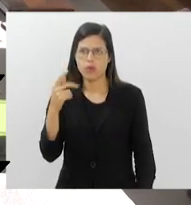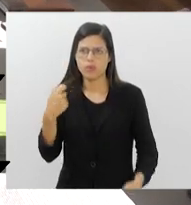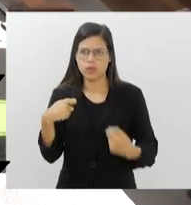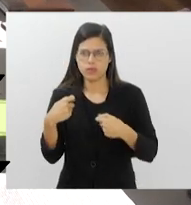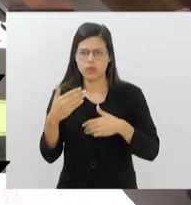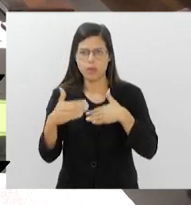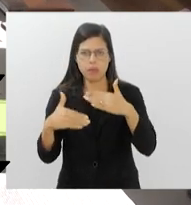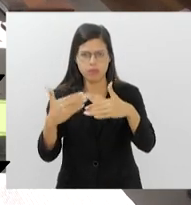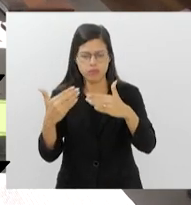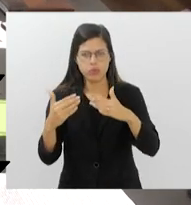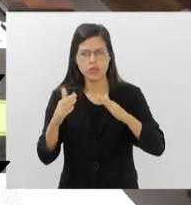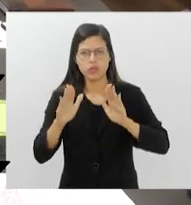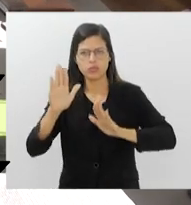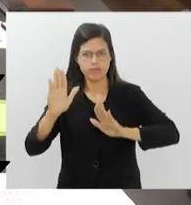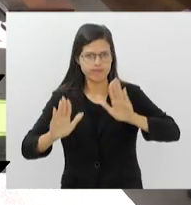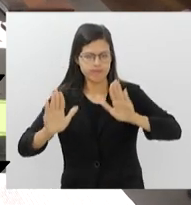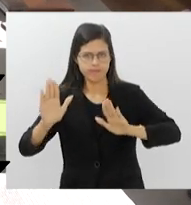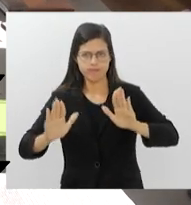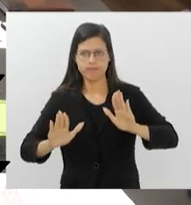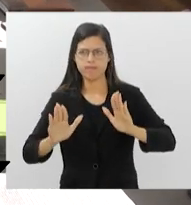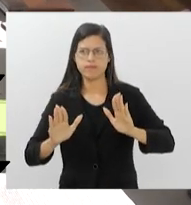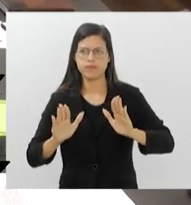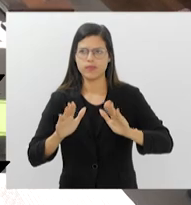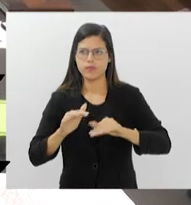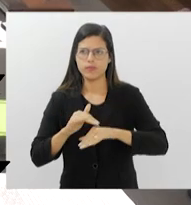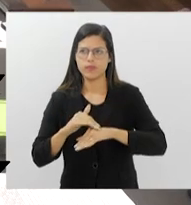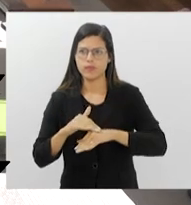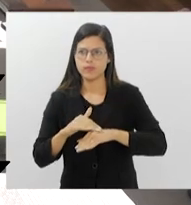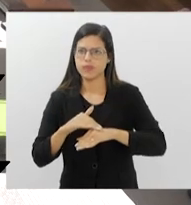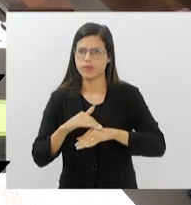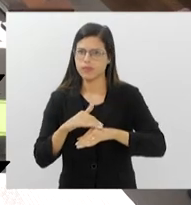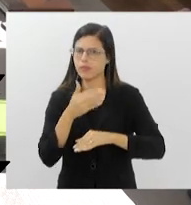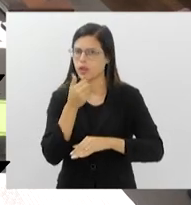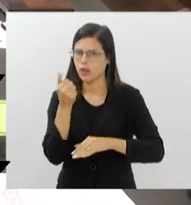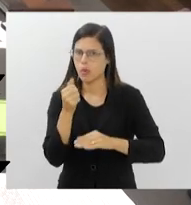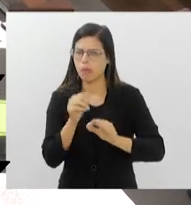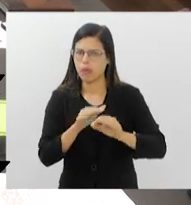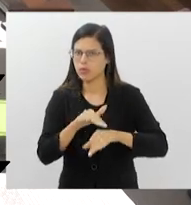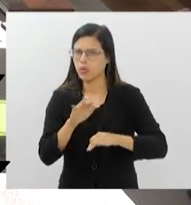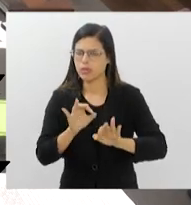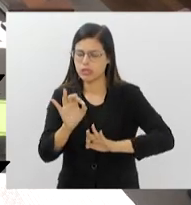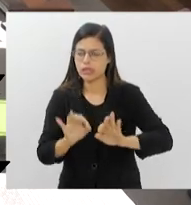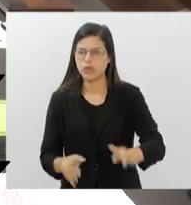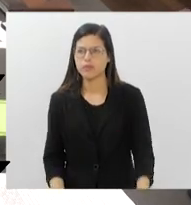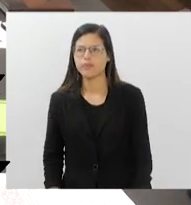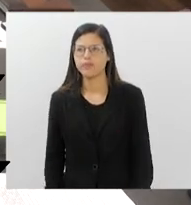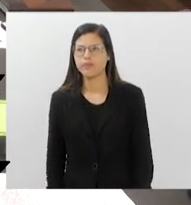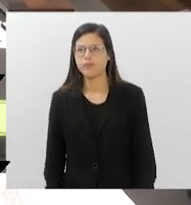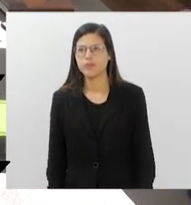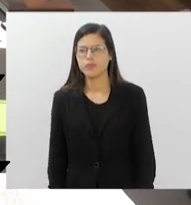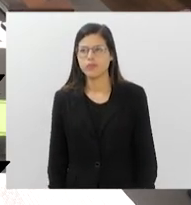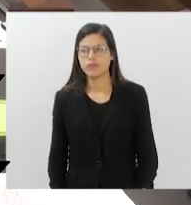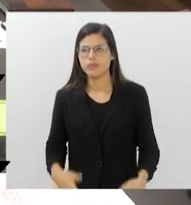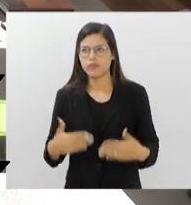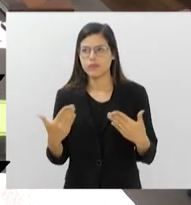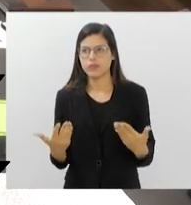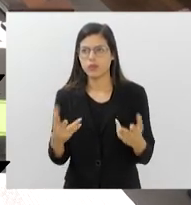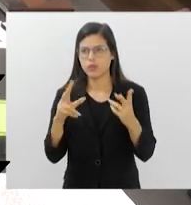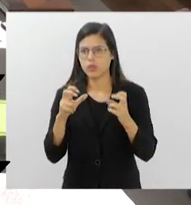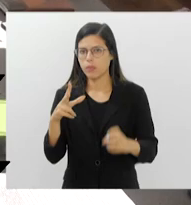processo mais complexo né A questão de forma muito sem adentrar o mérito de forma